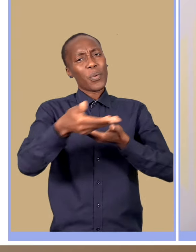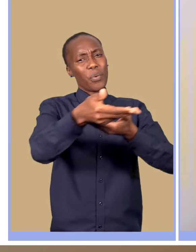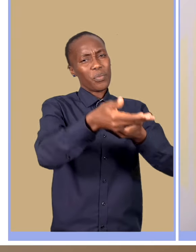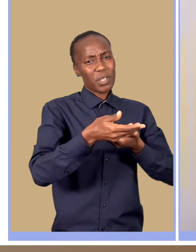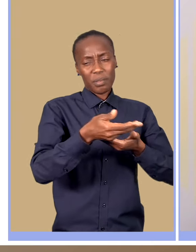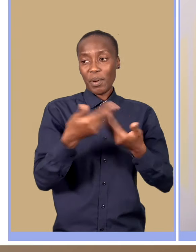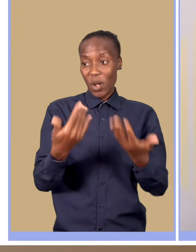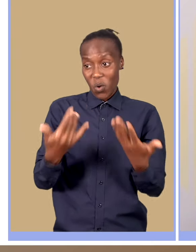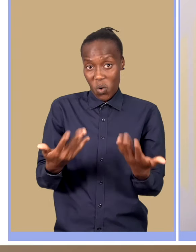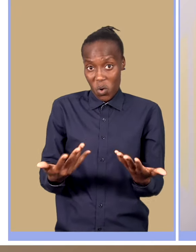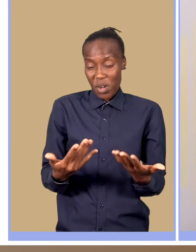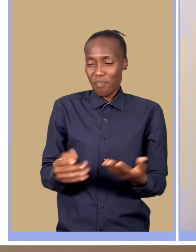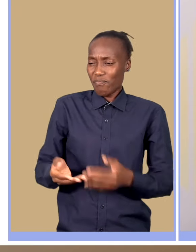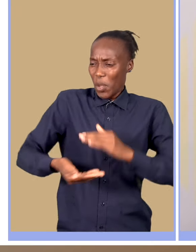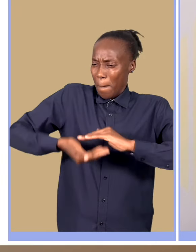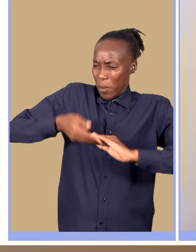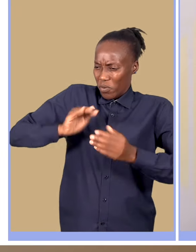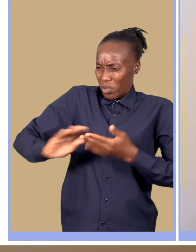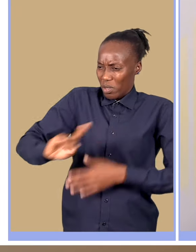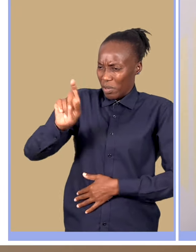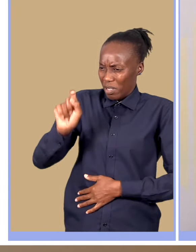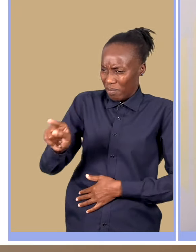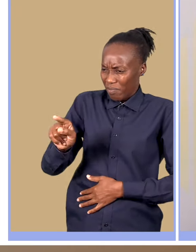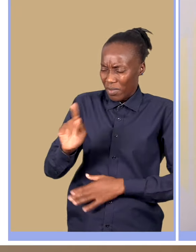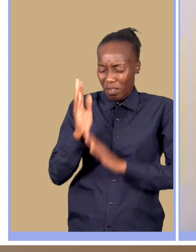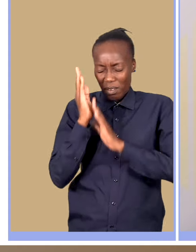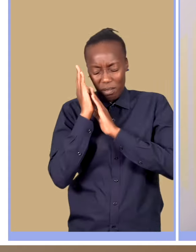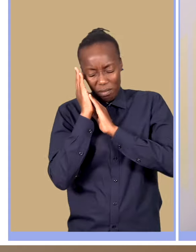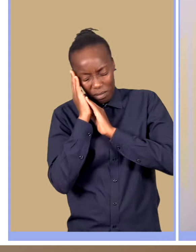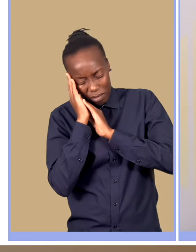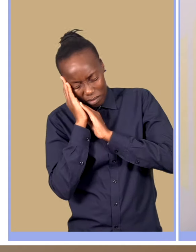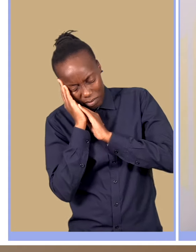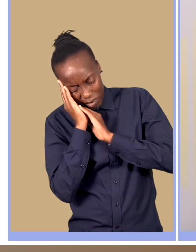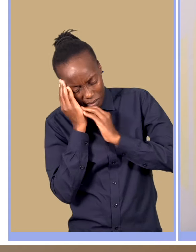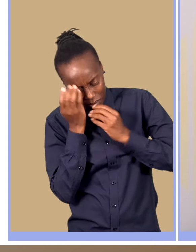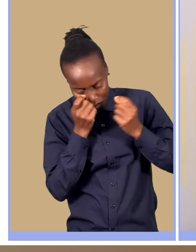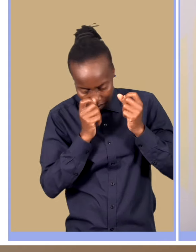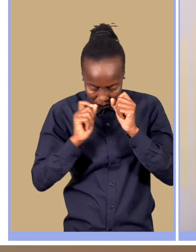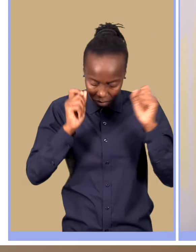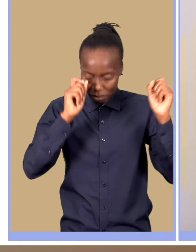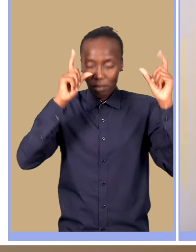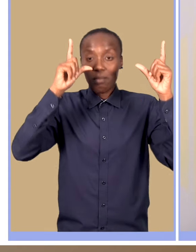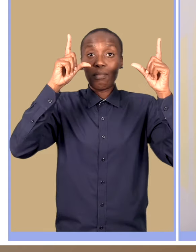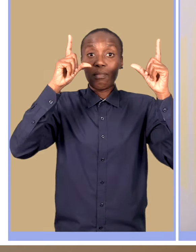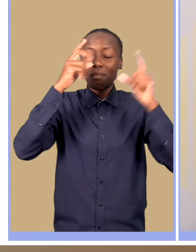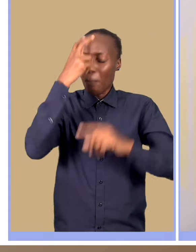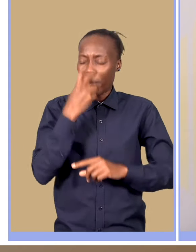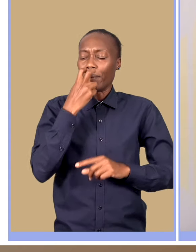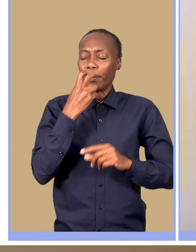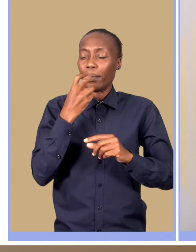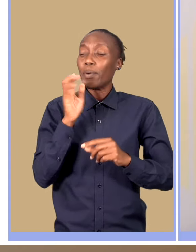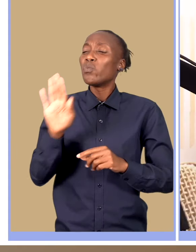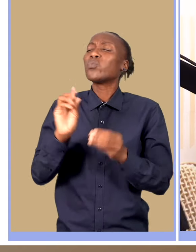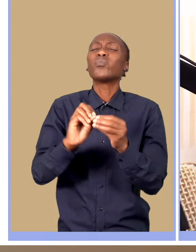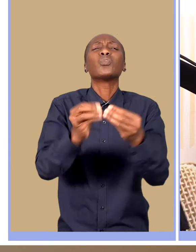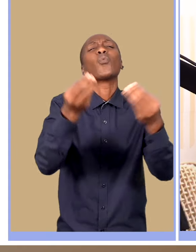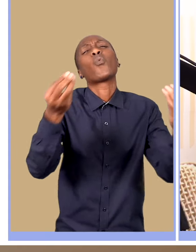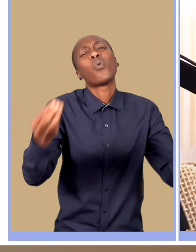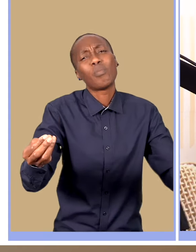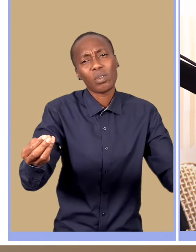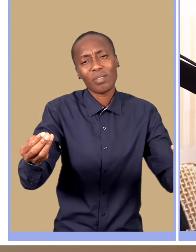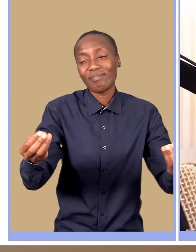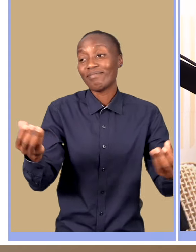meus convidados, mas agora vou fazer ao professor. Se dormisse e acordasse com uma deficiência, qual seria a sua reação?